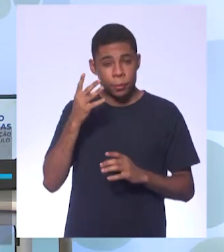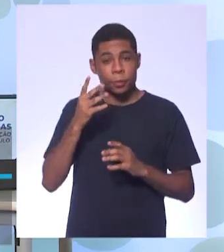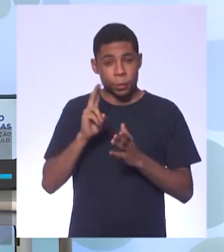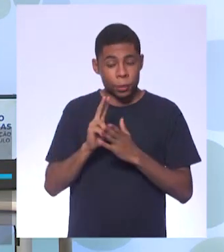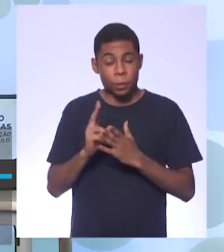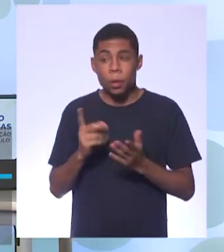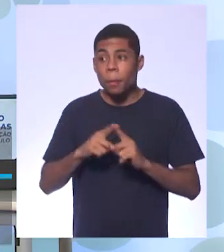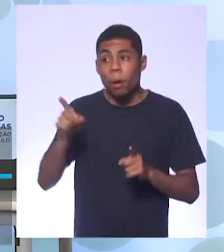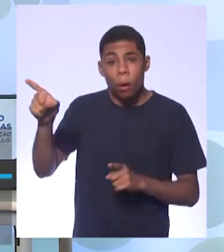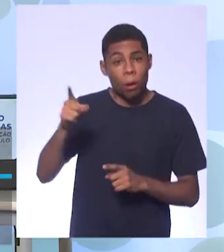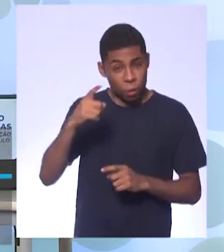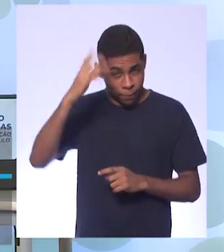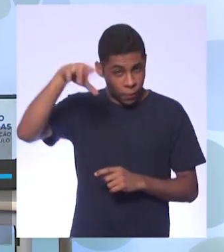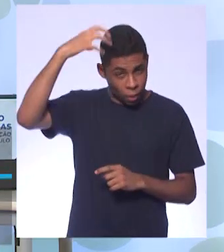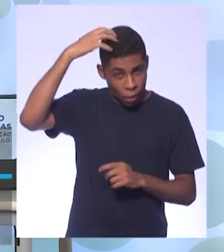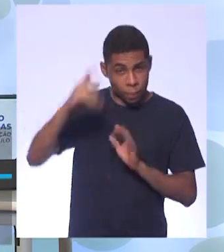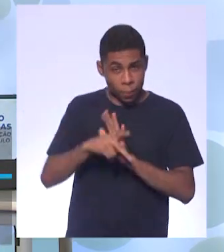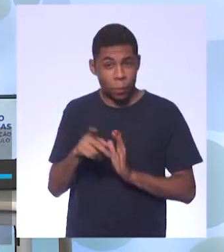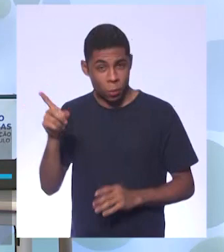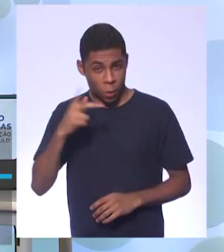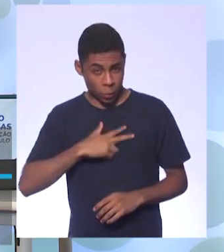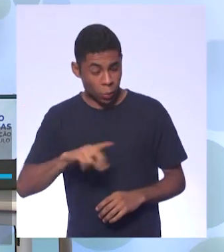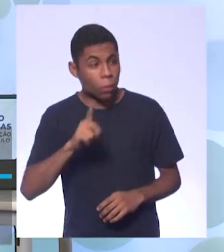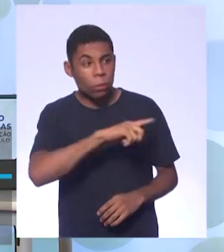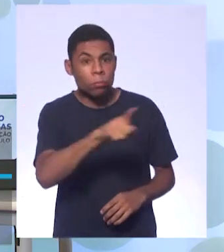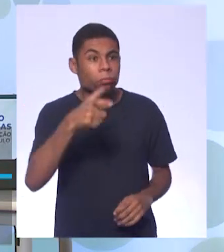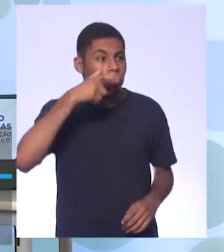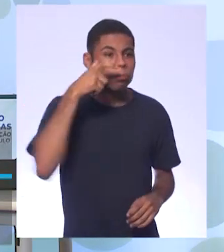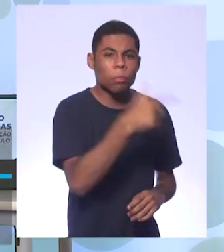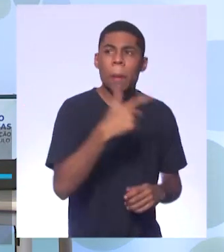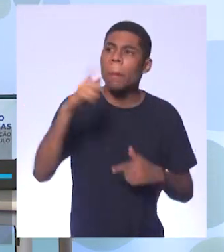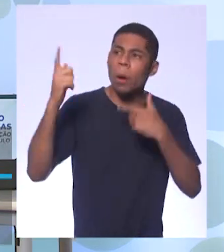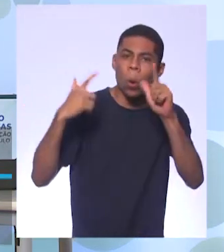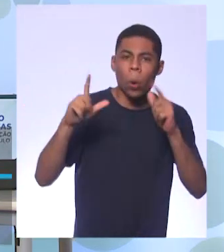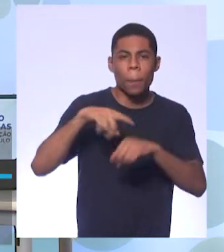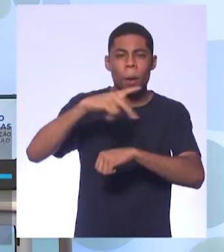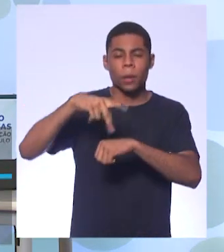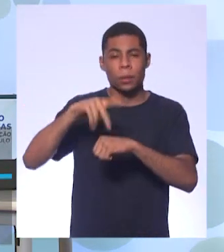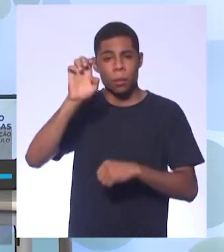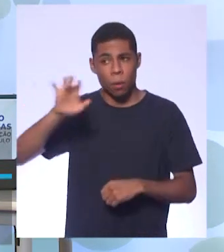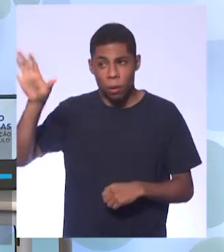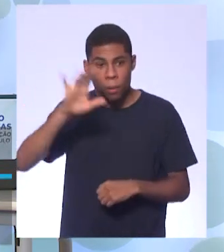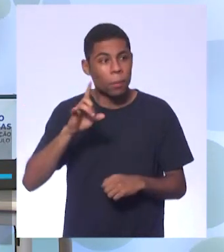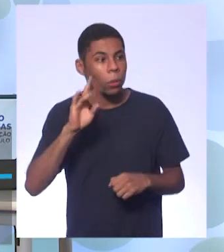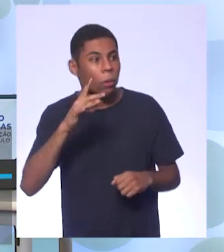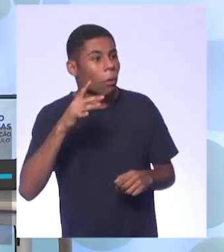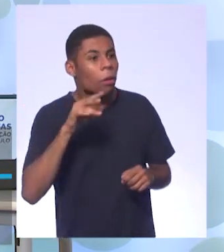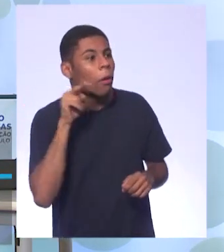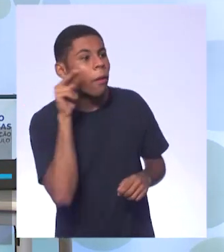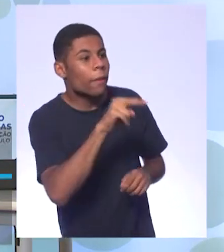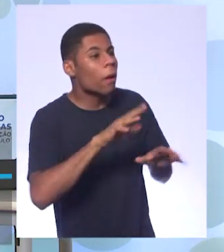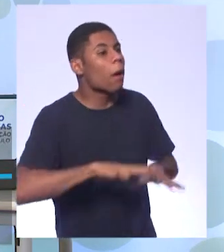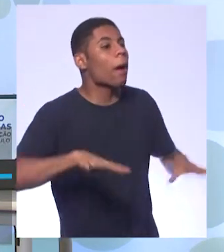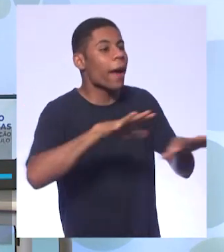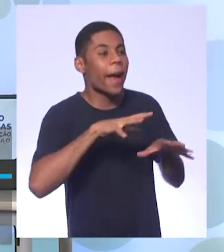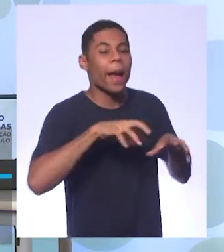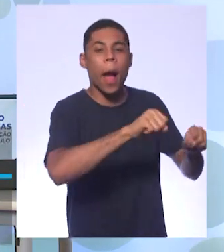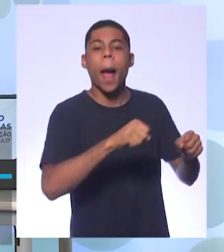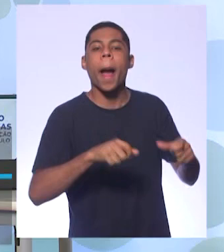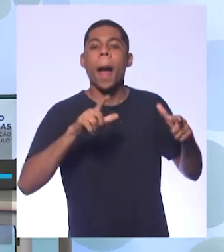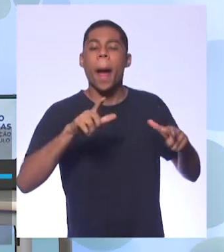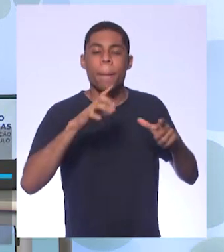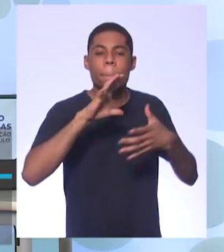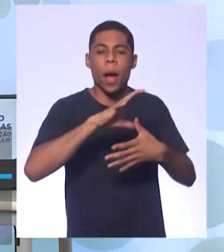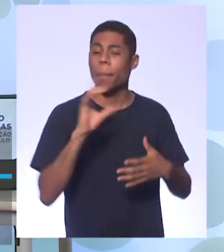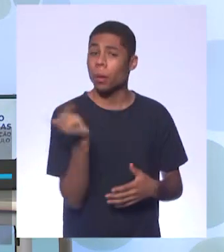rei de Portugal e de qualquer nação europeia, não é só a extensão territorial. São os valores das terras e o que ela tem por trás